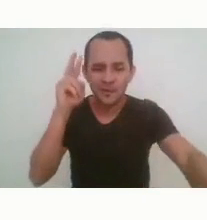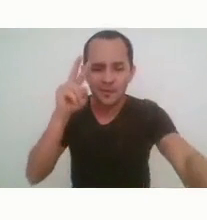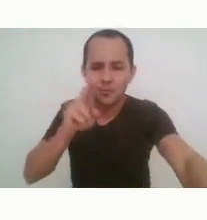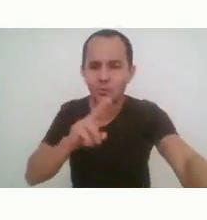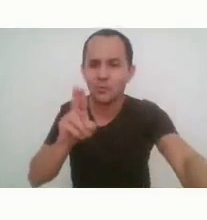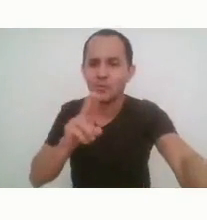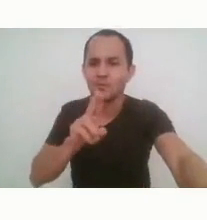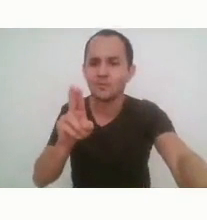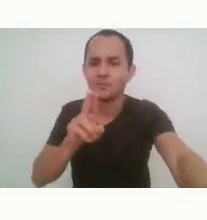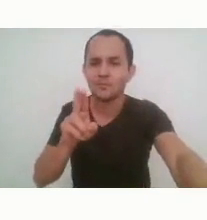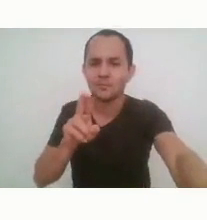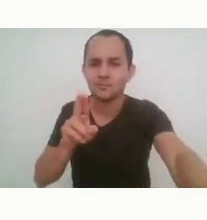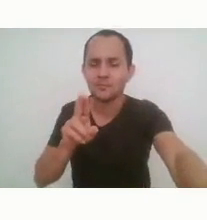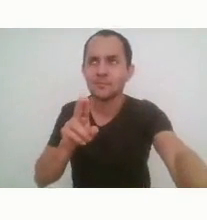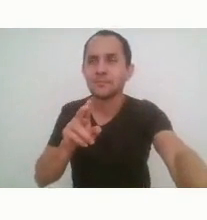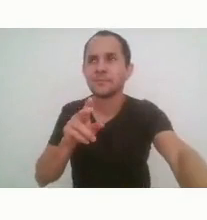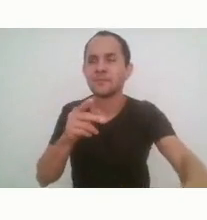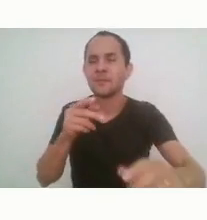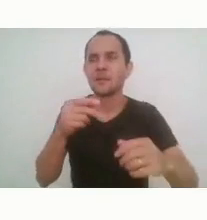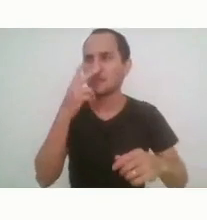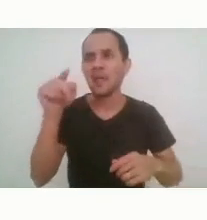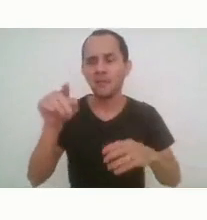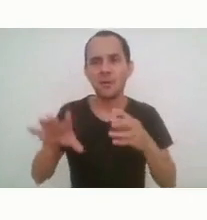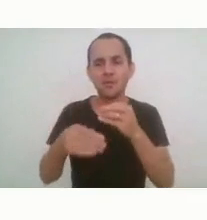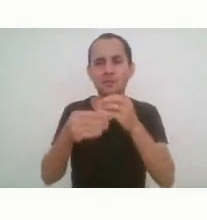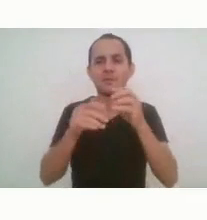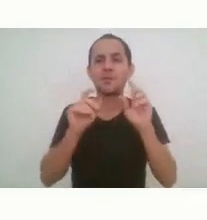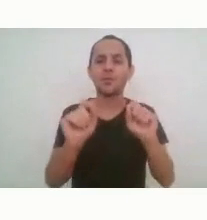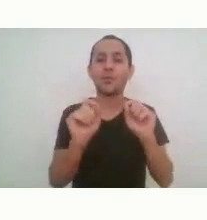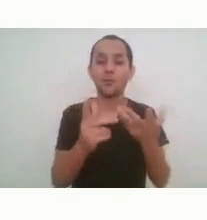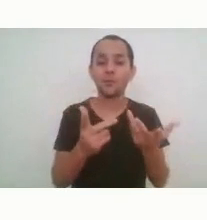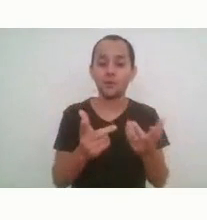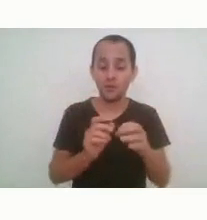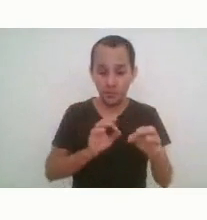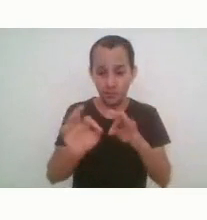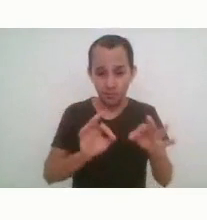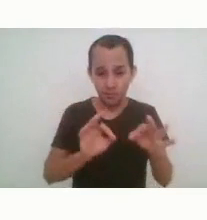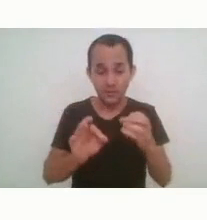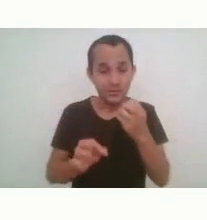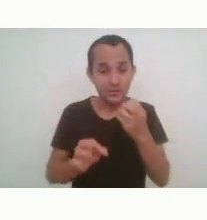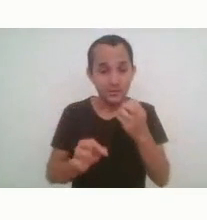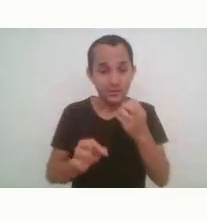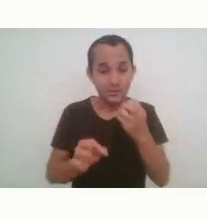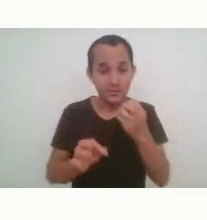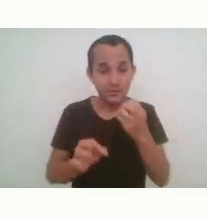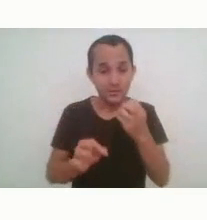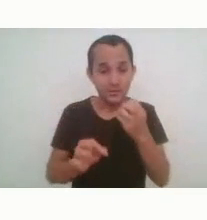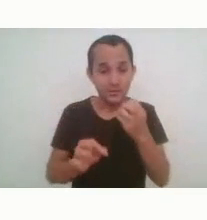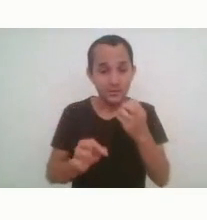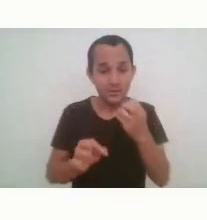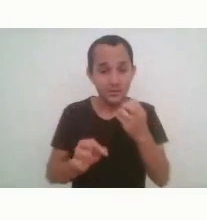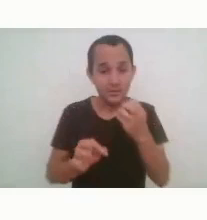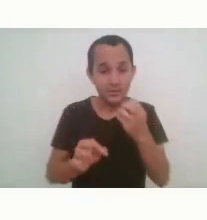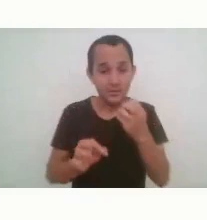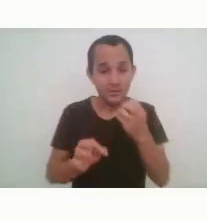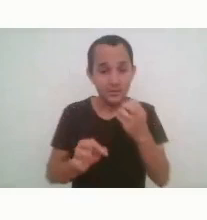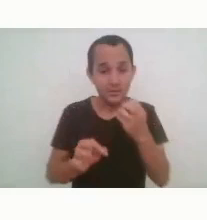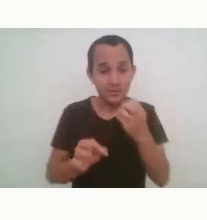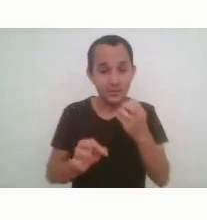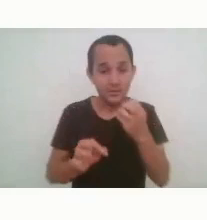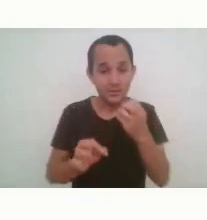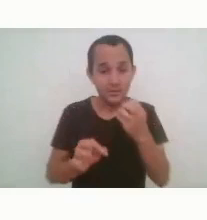Dari na fala dele possa complementar, em que é um projeto bom. Nós confiamos nesse projeto